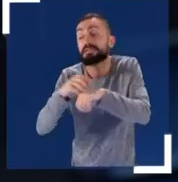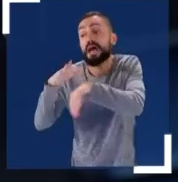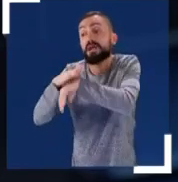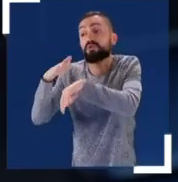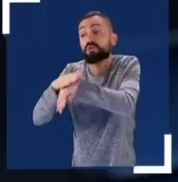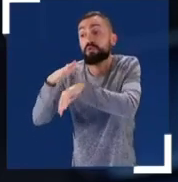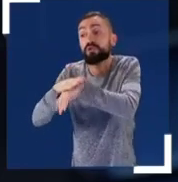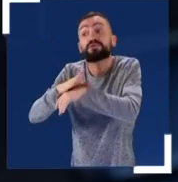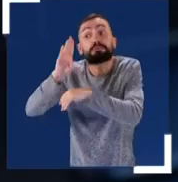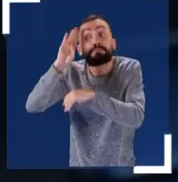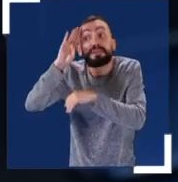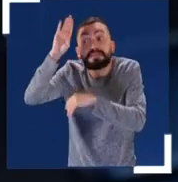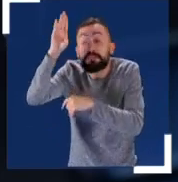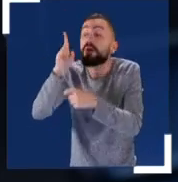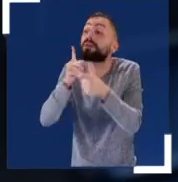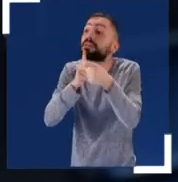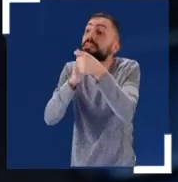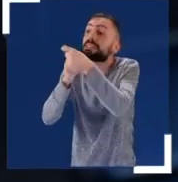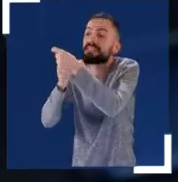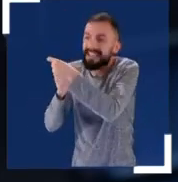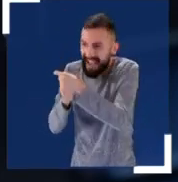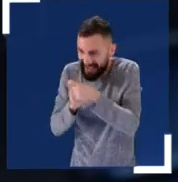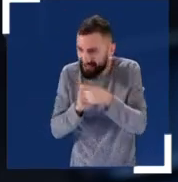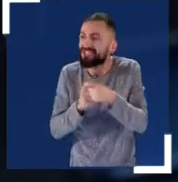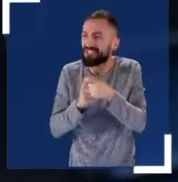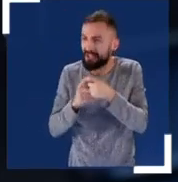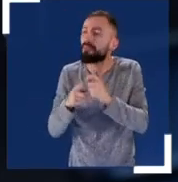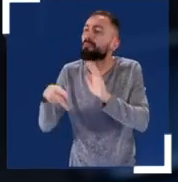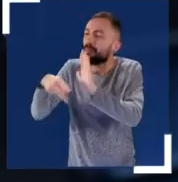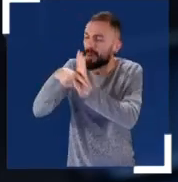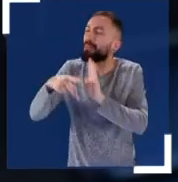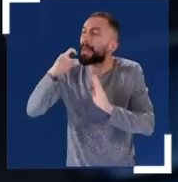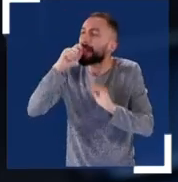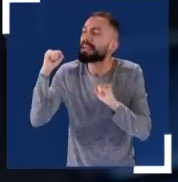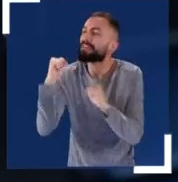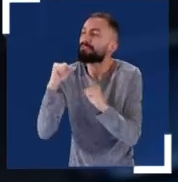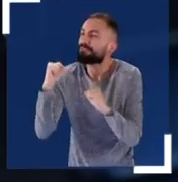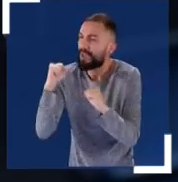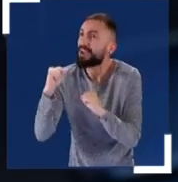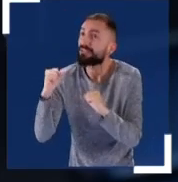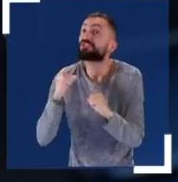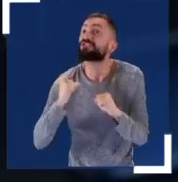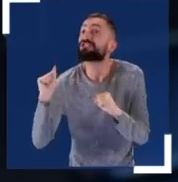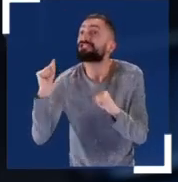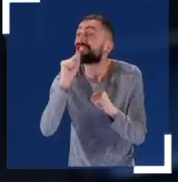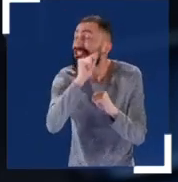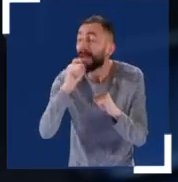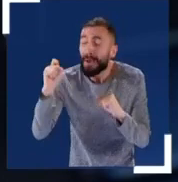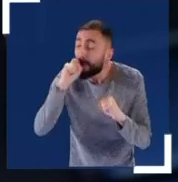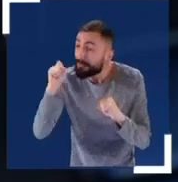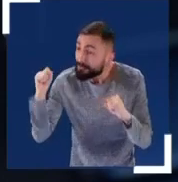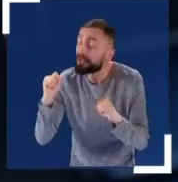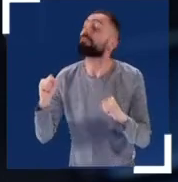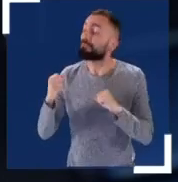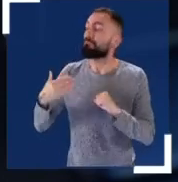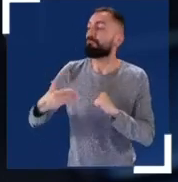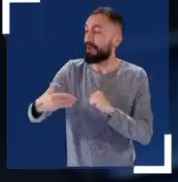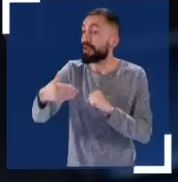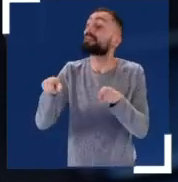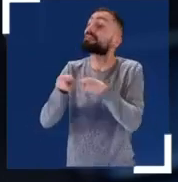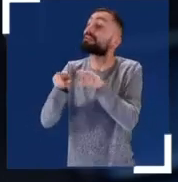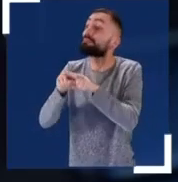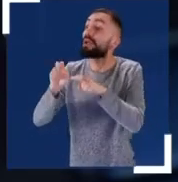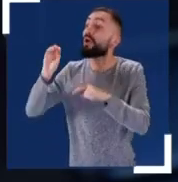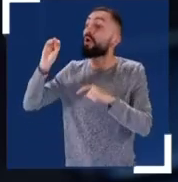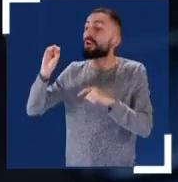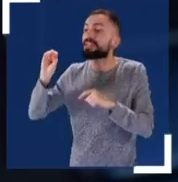às cidades que estão mais próximas, no período do inverno, de baixas temperaturas. E valorizar as organizações sociais que administram, e